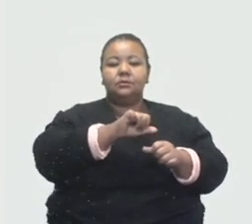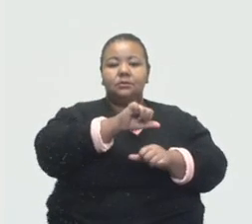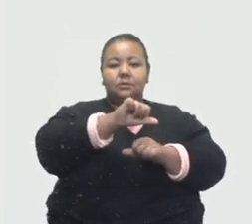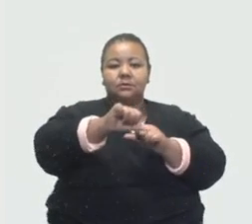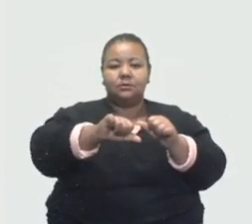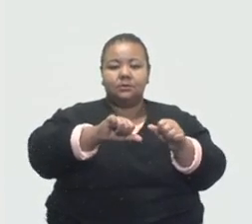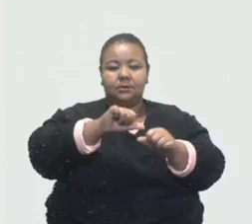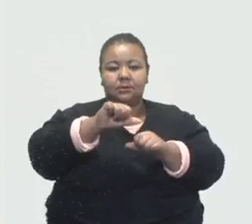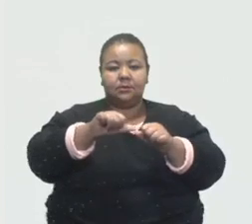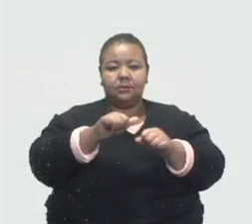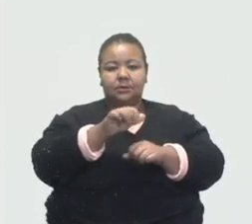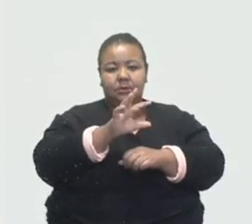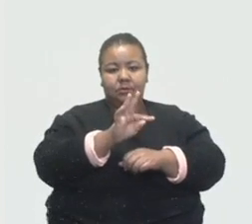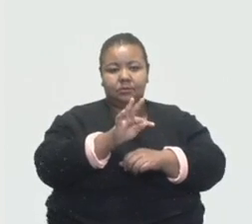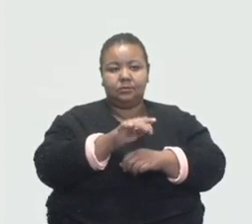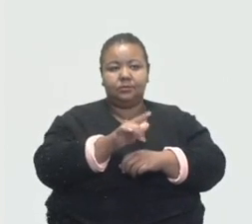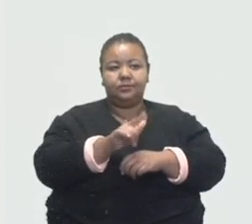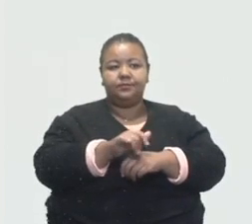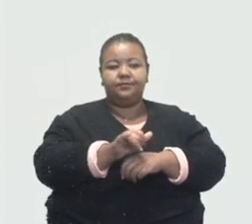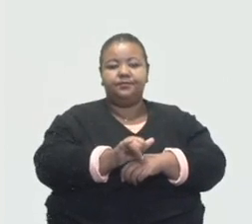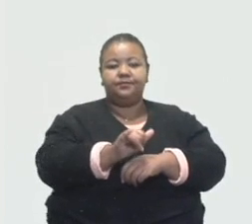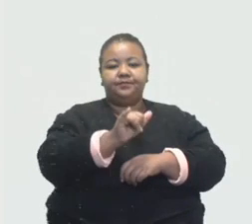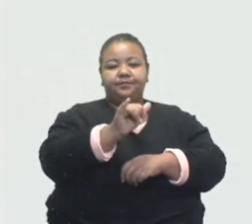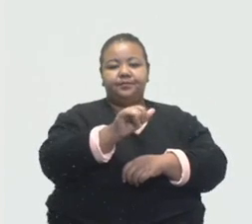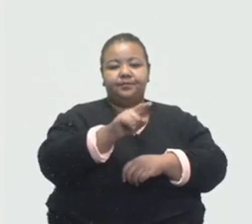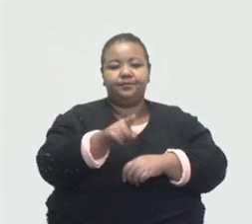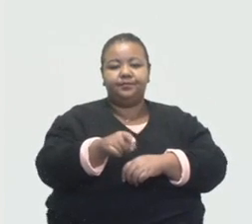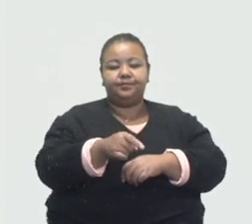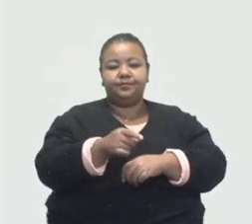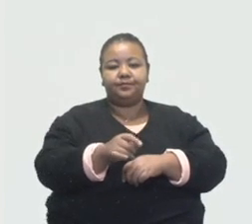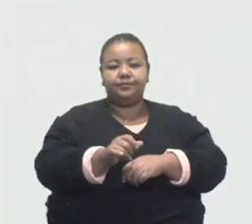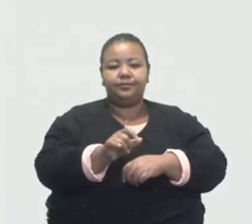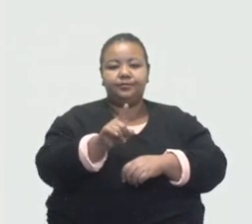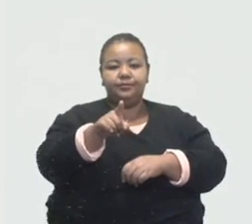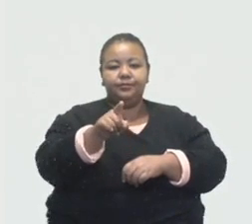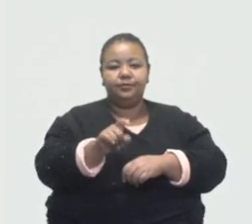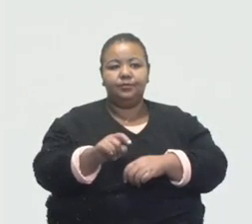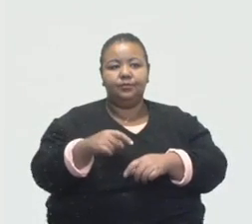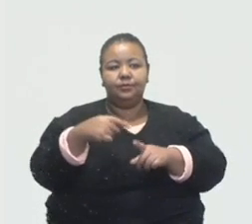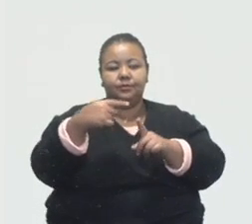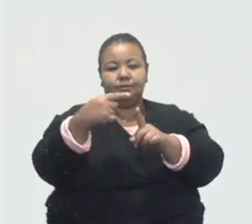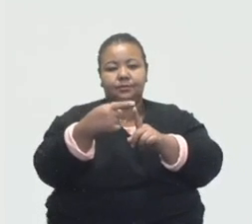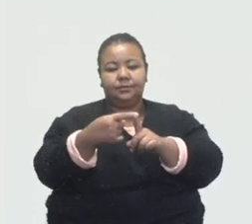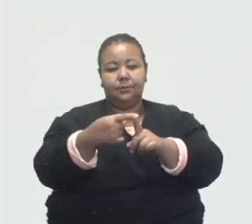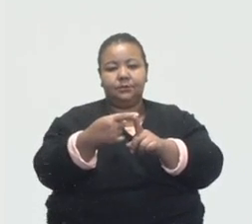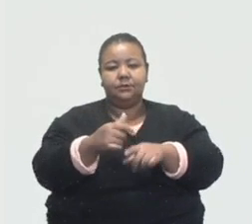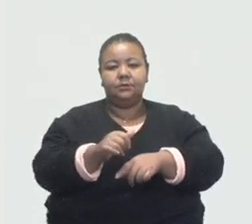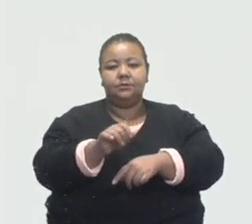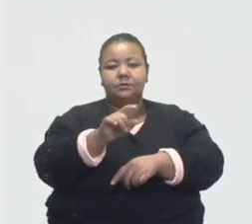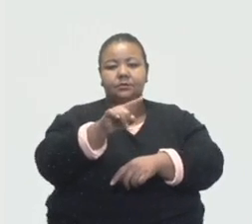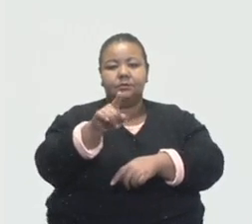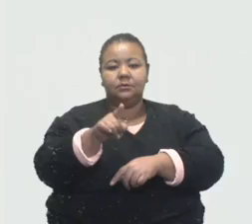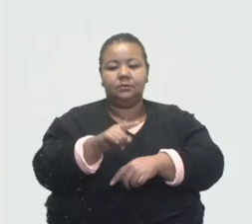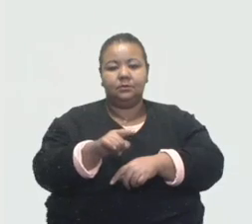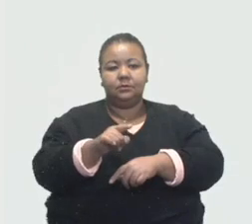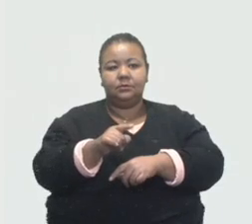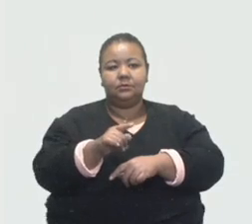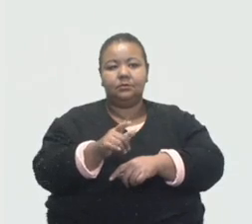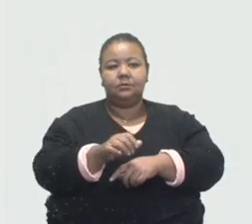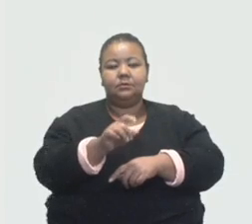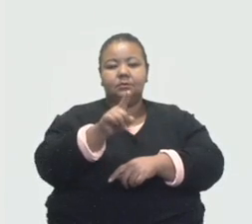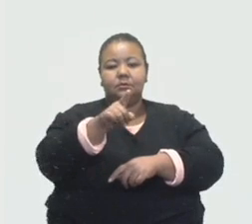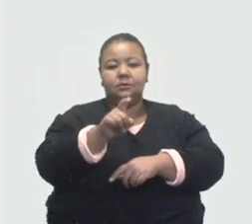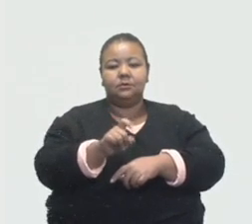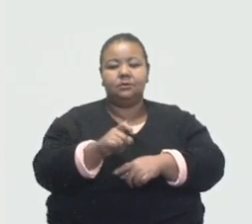nós temos que ela é y, x mais z,